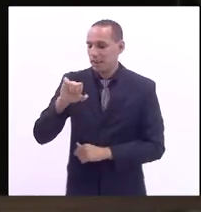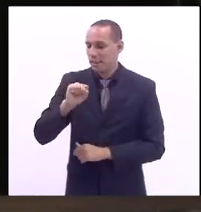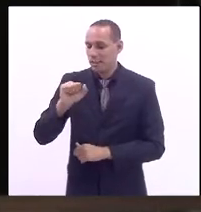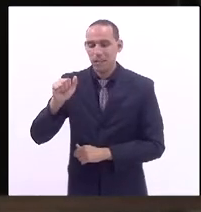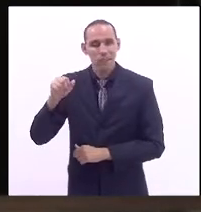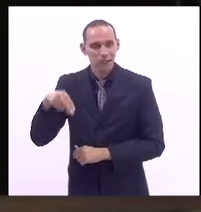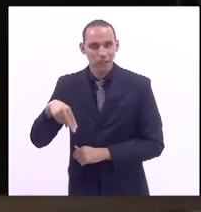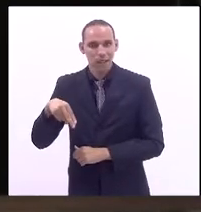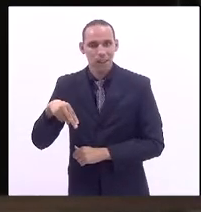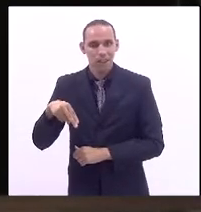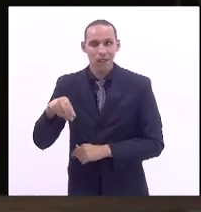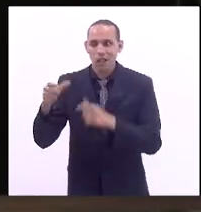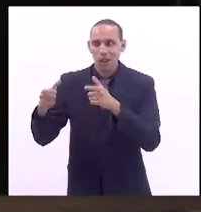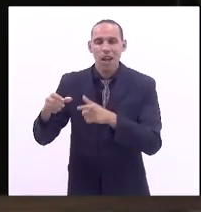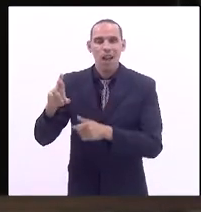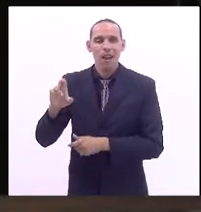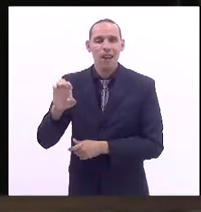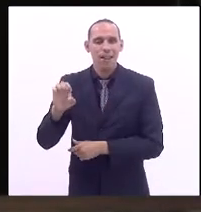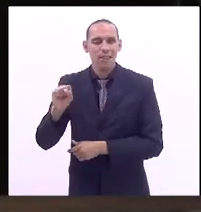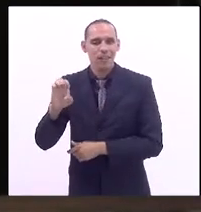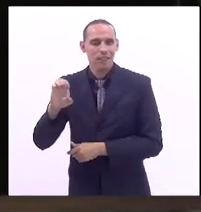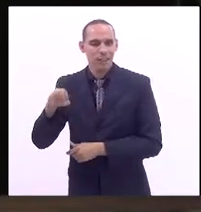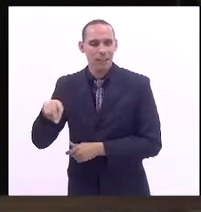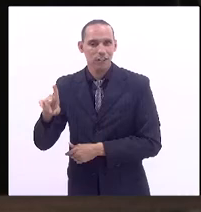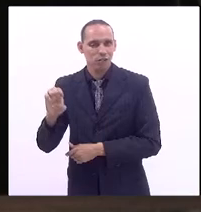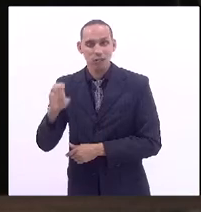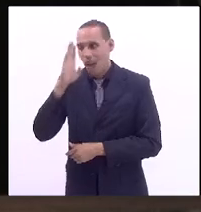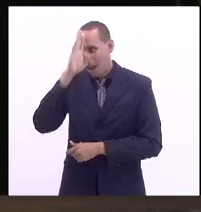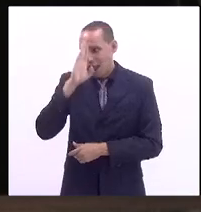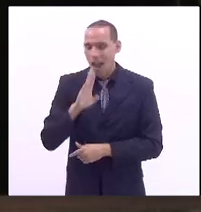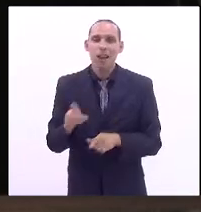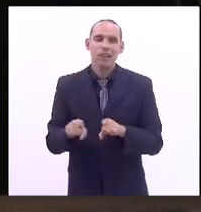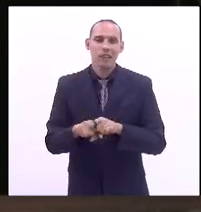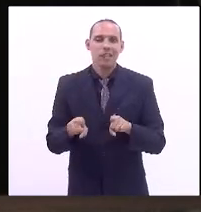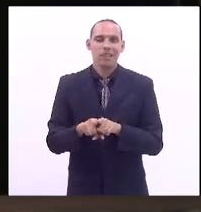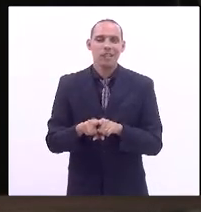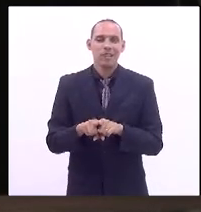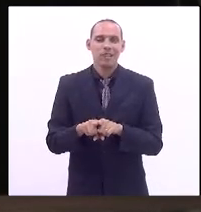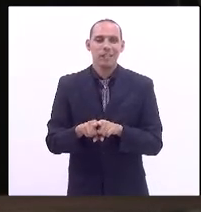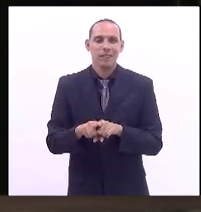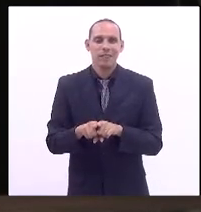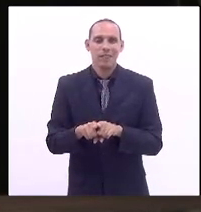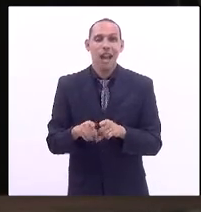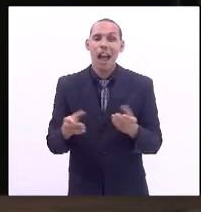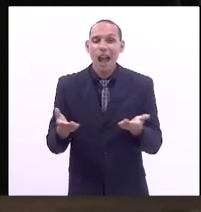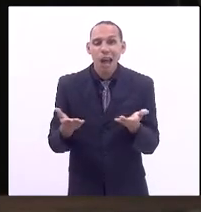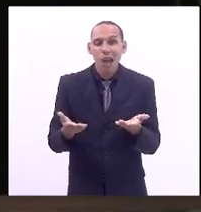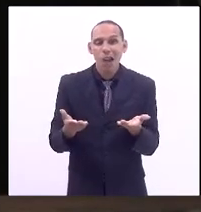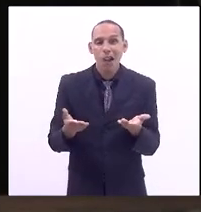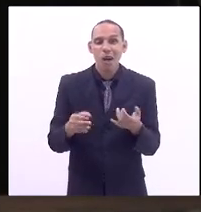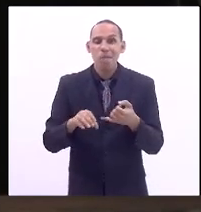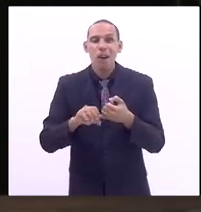também foi doação 0800 e ouvindo não só cheiro agora coloca tudo o patrimônio